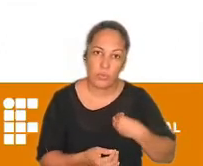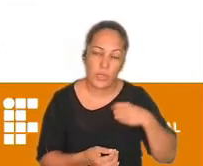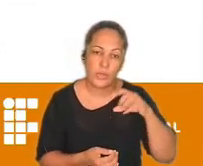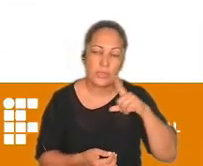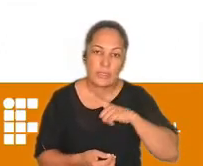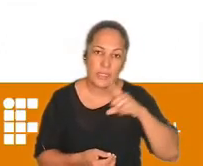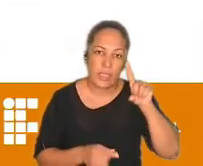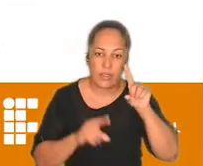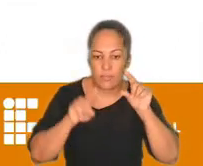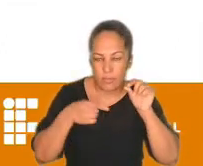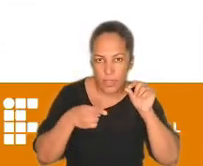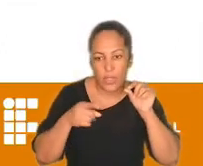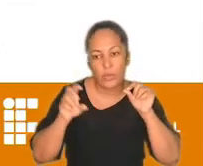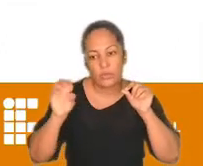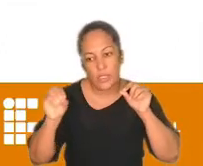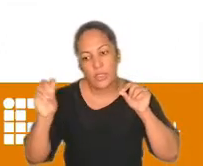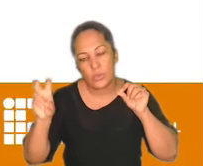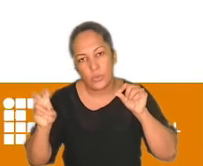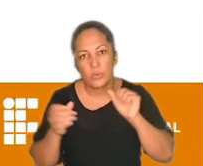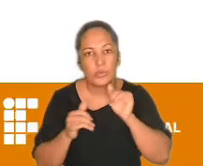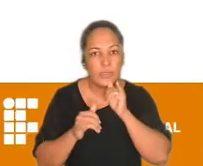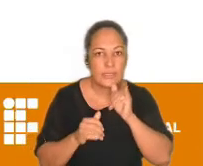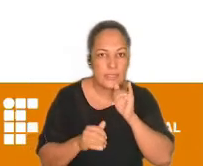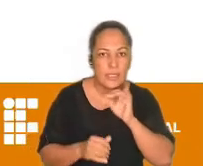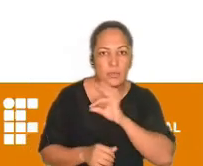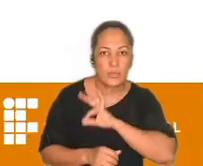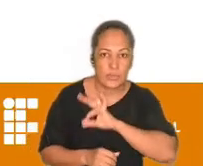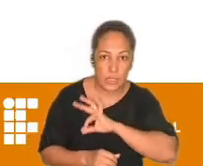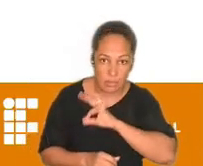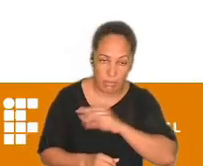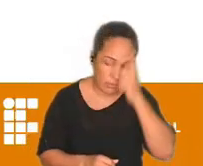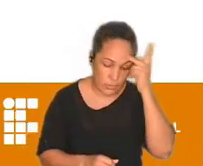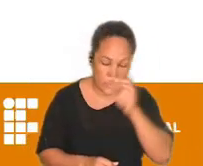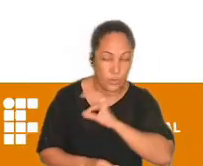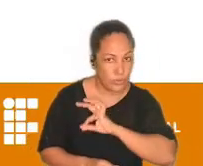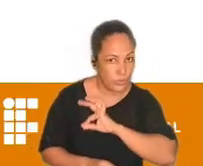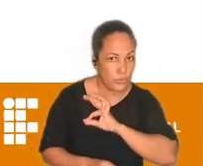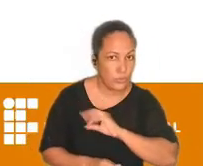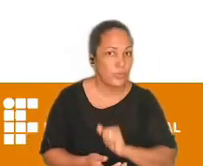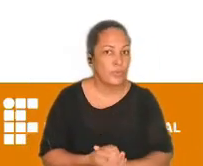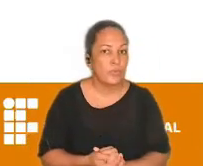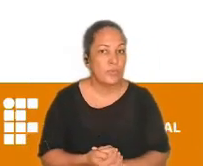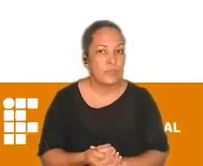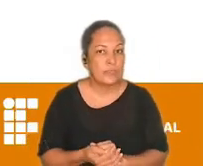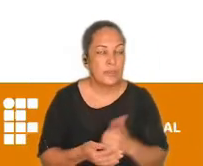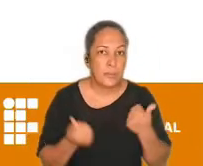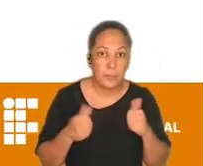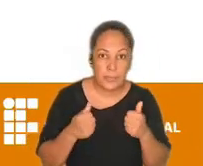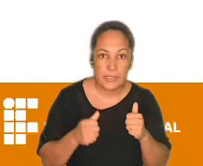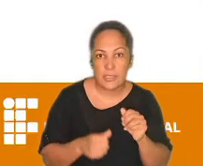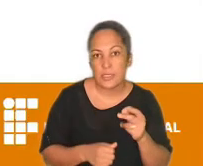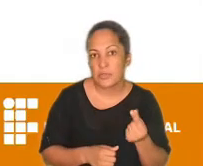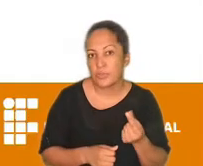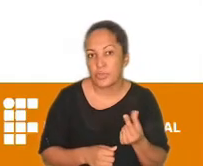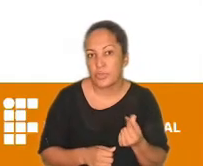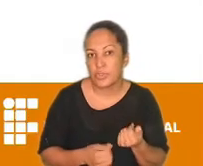da vírgula, como, por exemplo, salário, né, da pessoa, tá? Sim, precisa de, por exemplo, um valor em dinheiro que precisa de